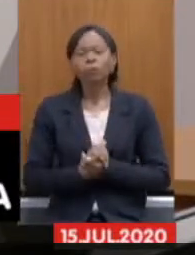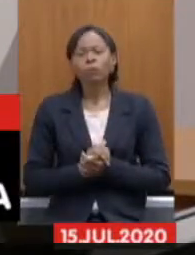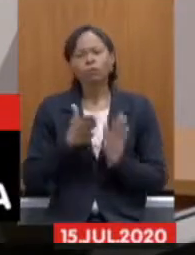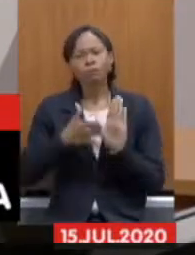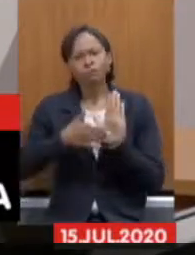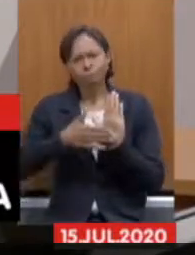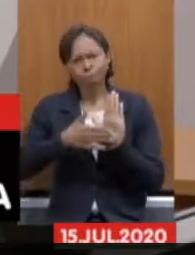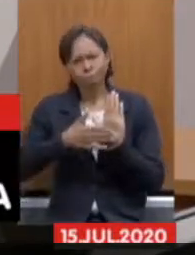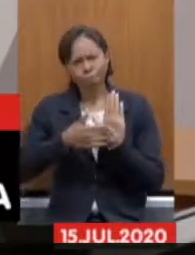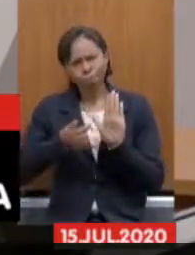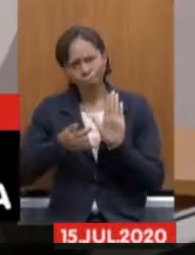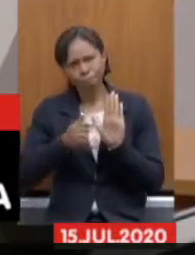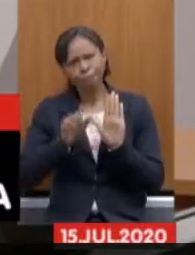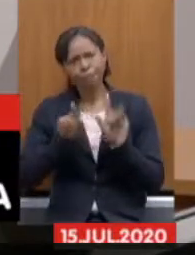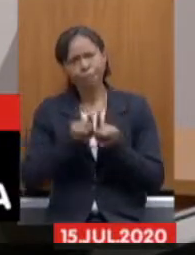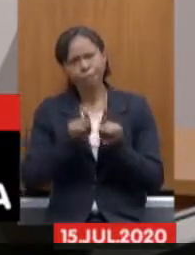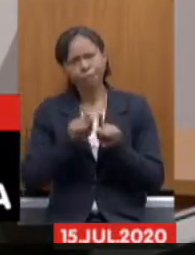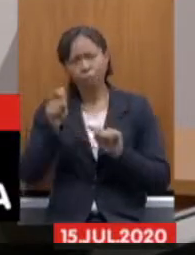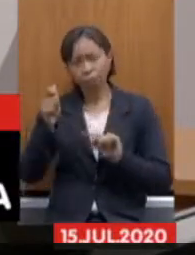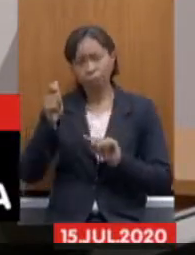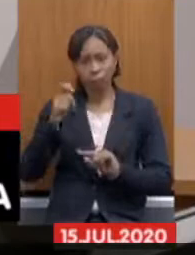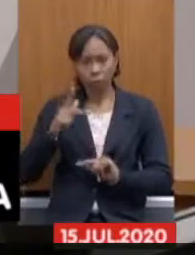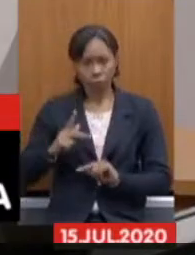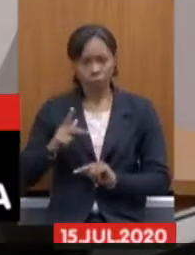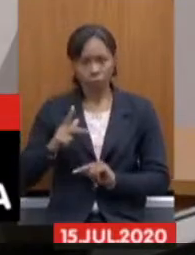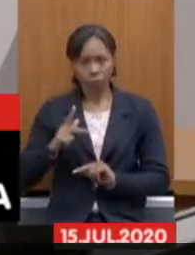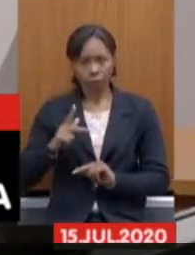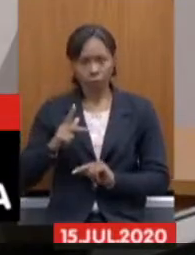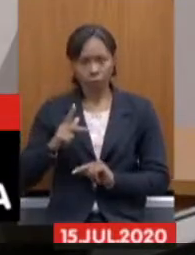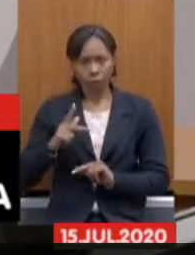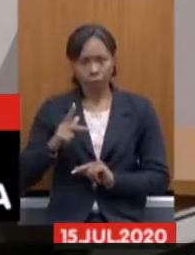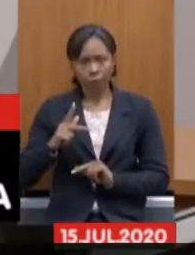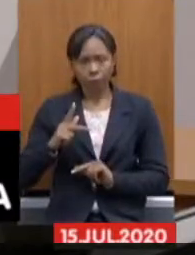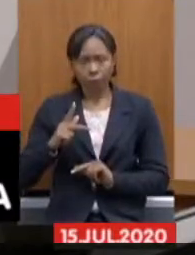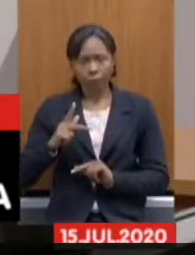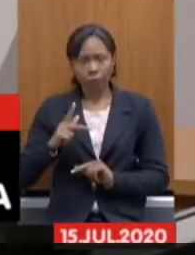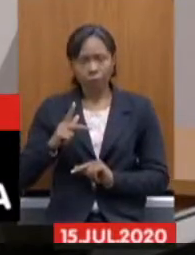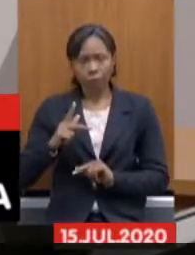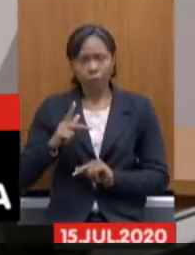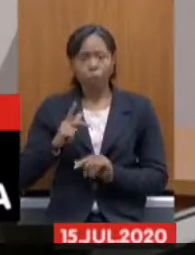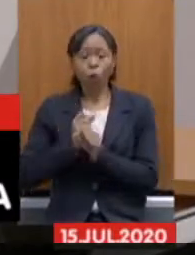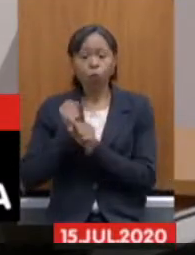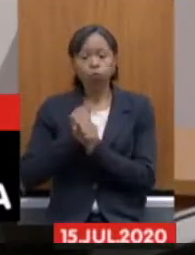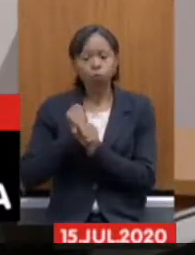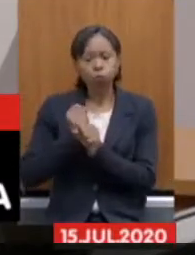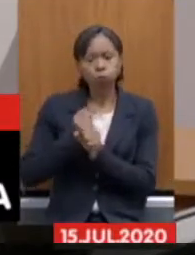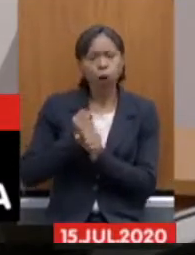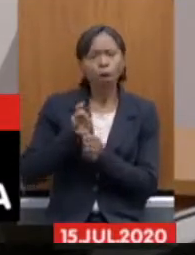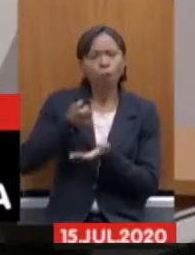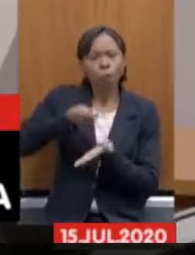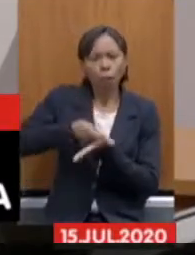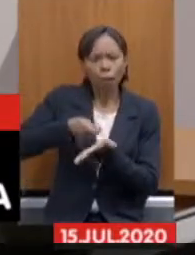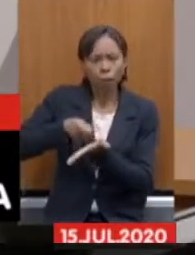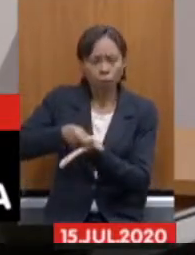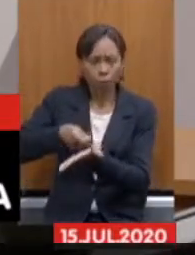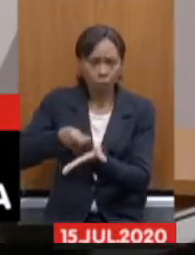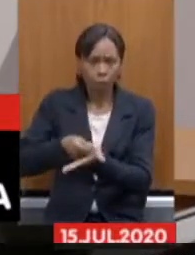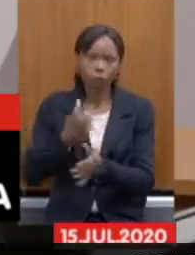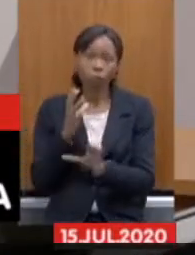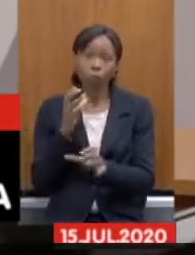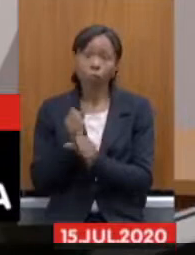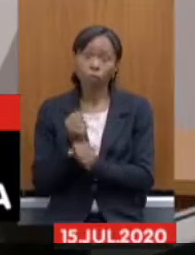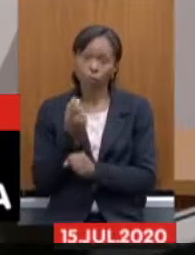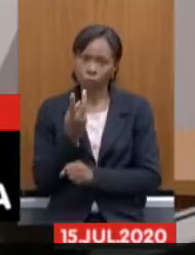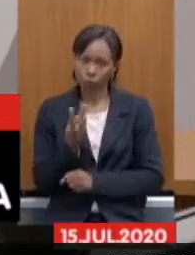proposta de aposentadoria da o tempo de contribuição tempo de contribuição de